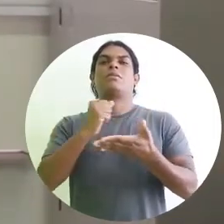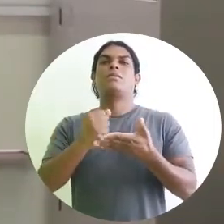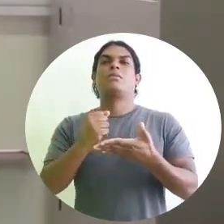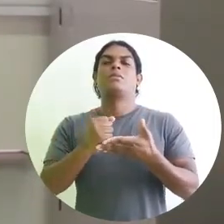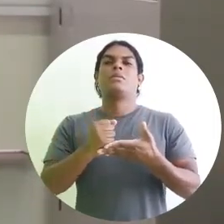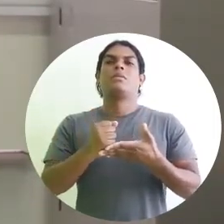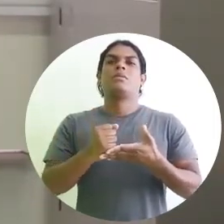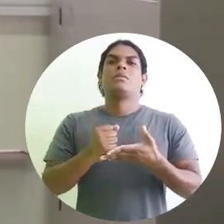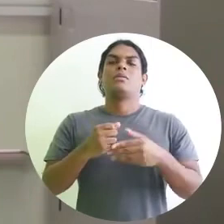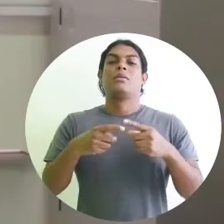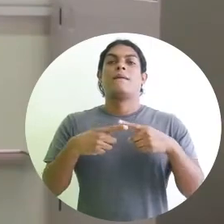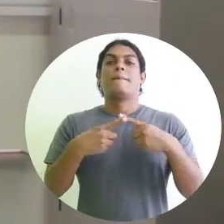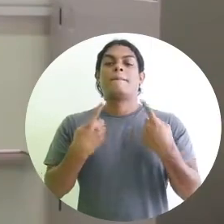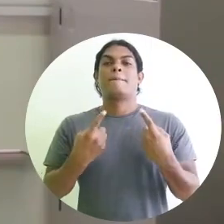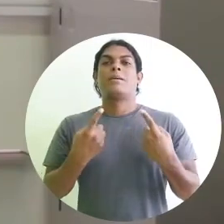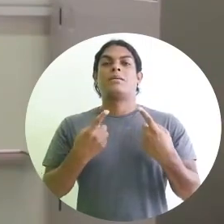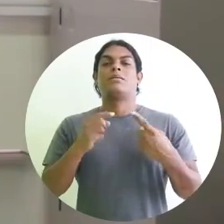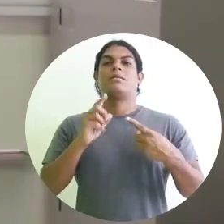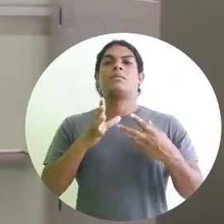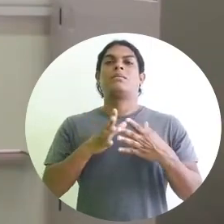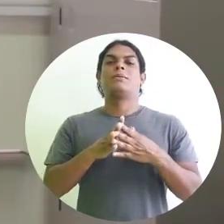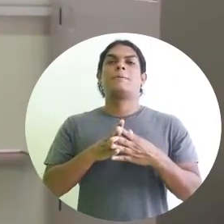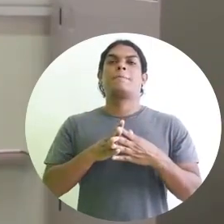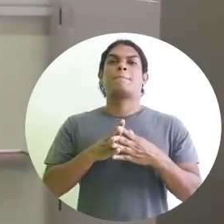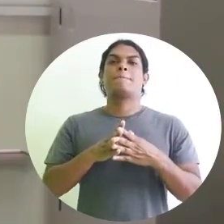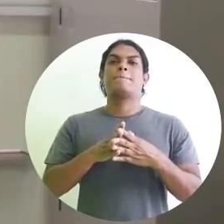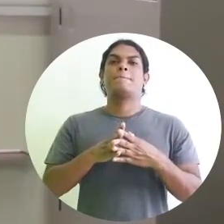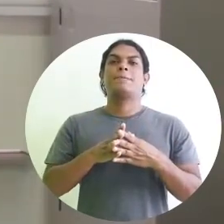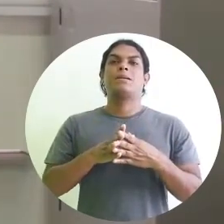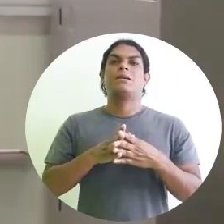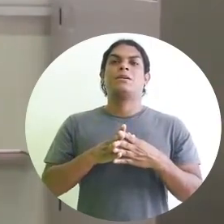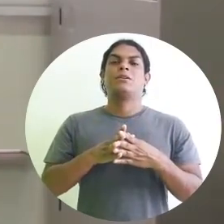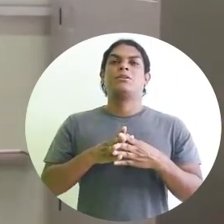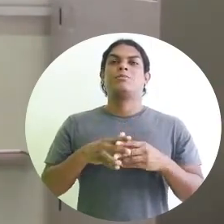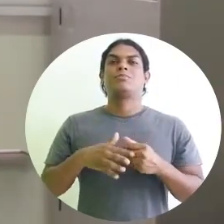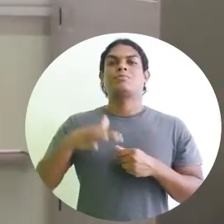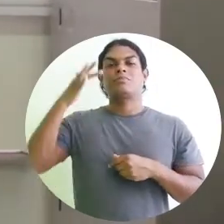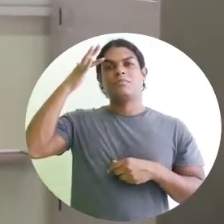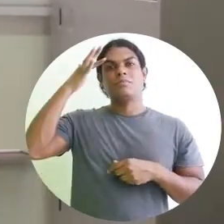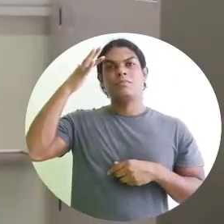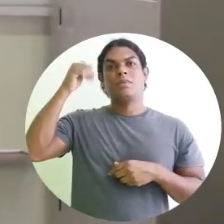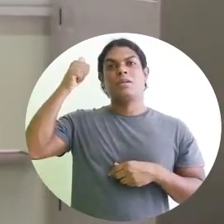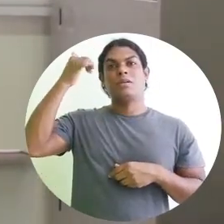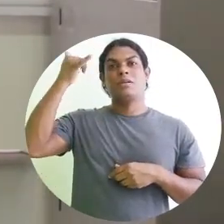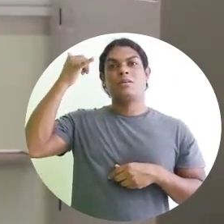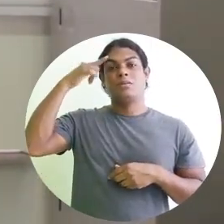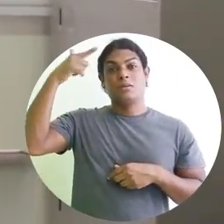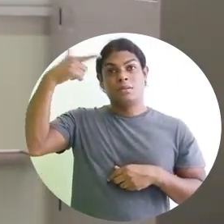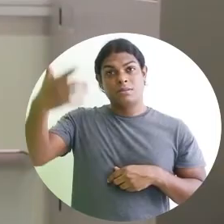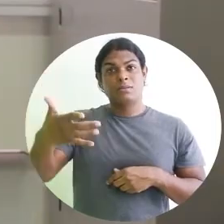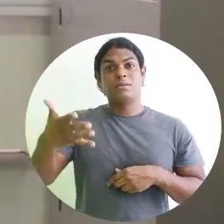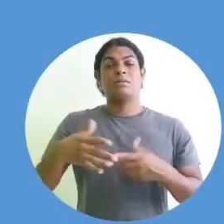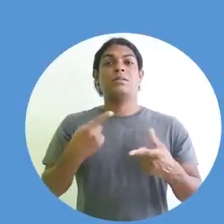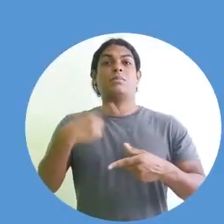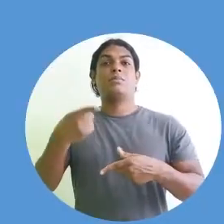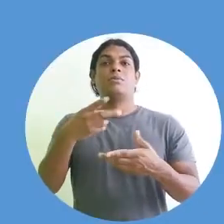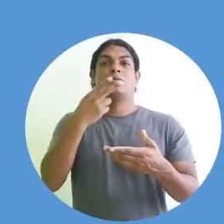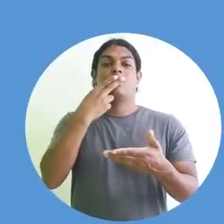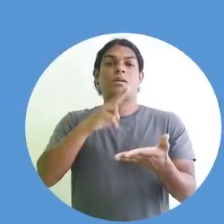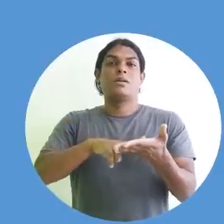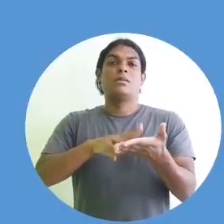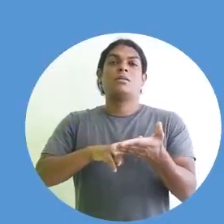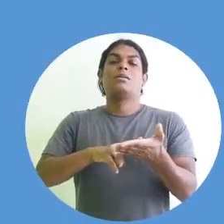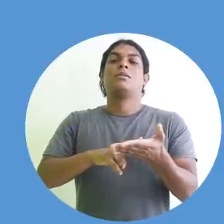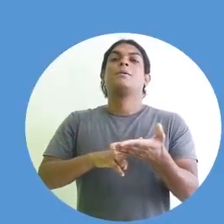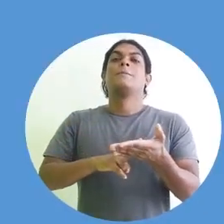de condições que é definida nessa carta, que é chamada carta de crédito. Então, a figura a seguir vai